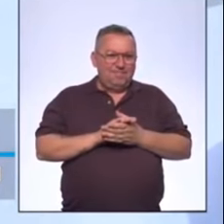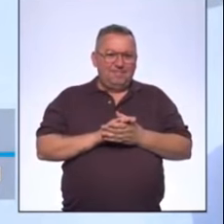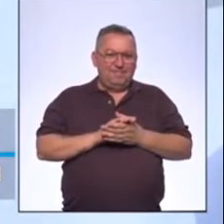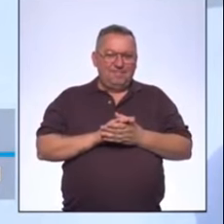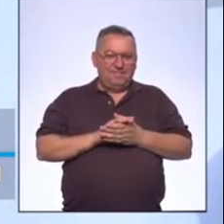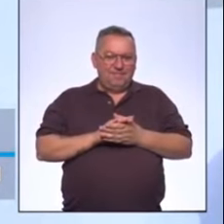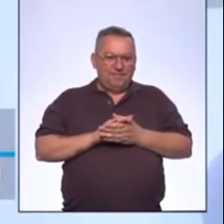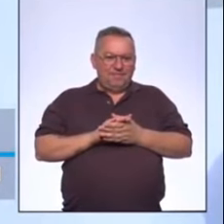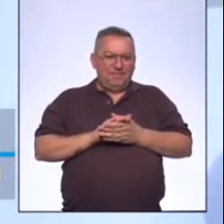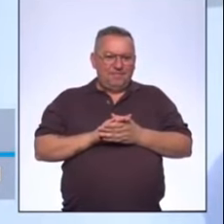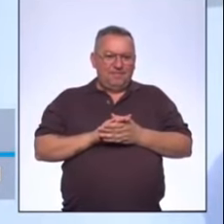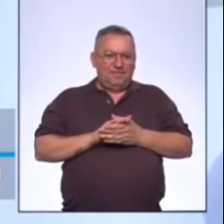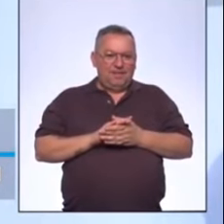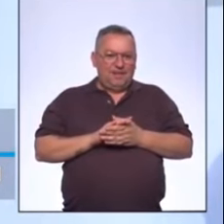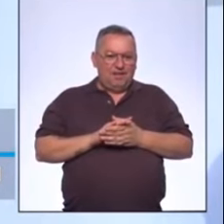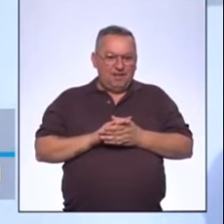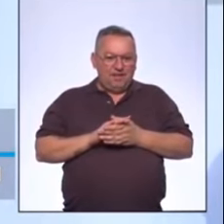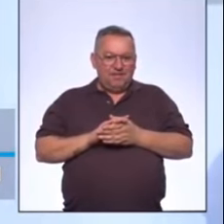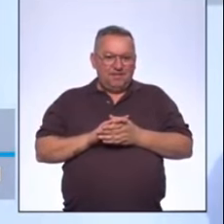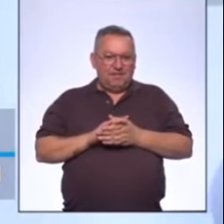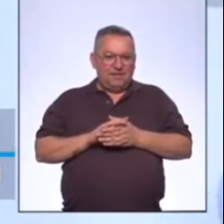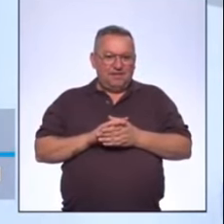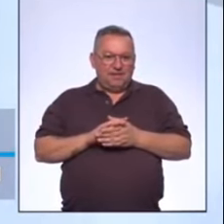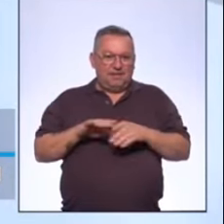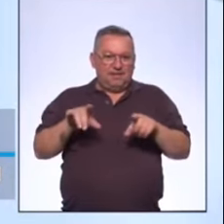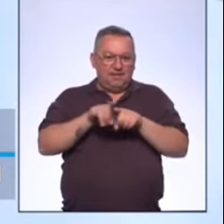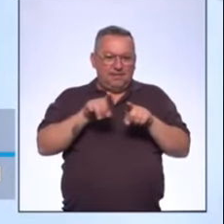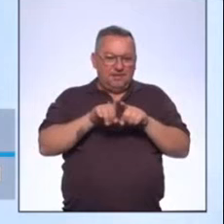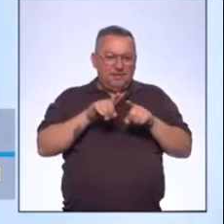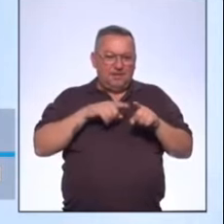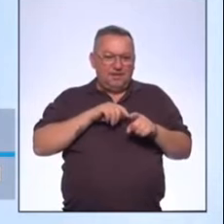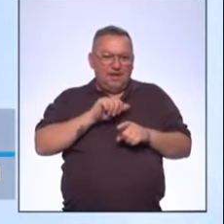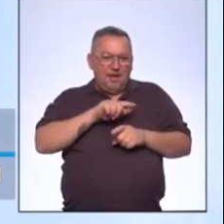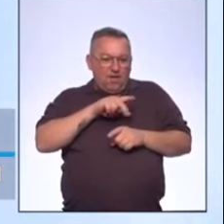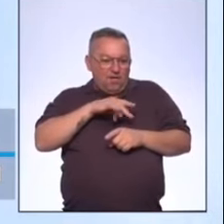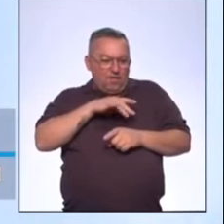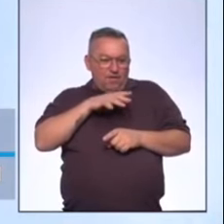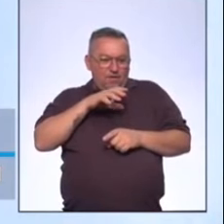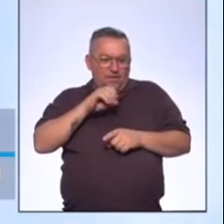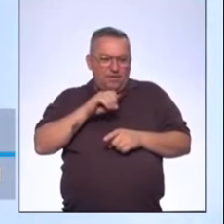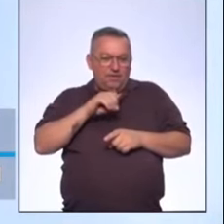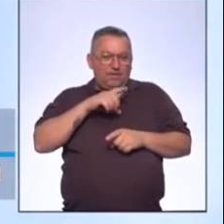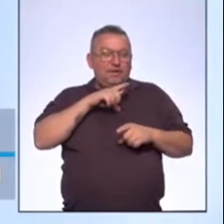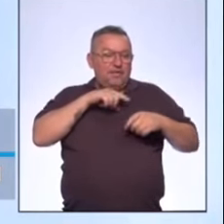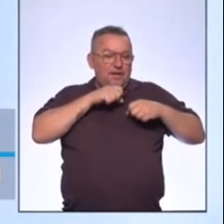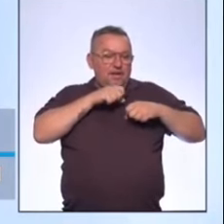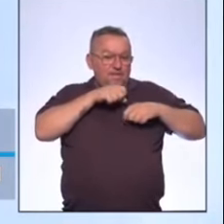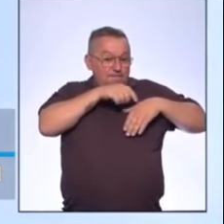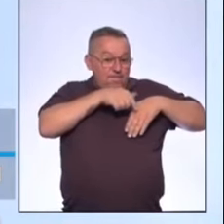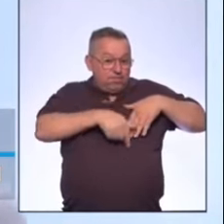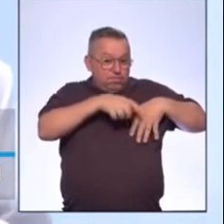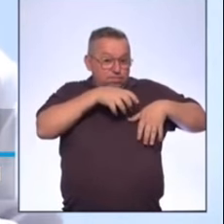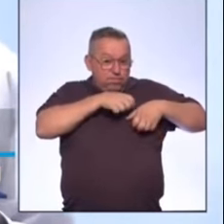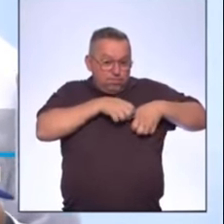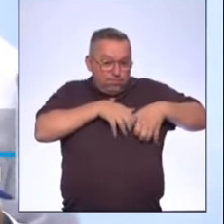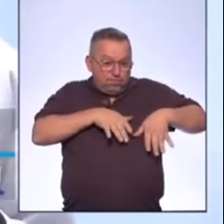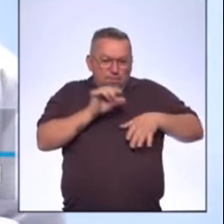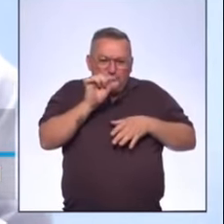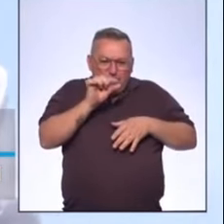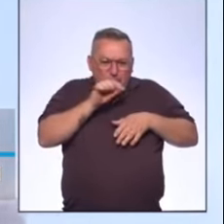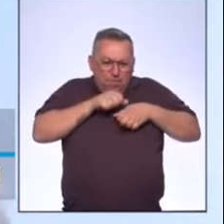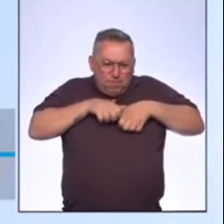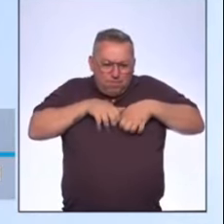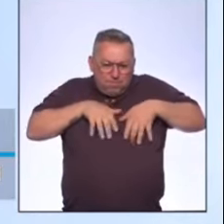ó, lá pelo alvéolo passam veias e artérias, bem